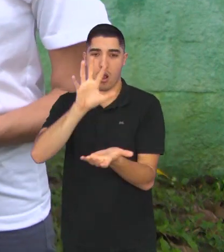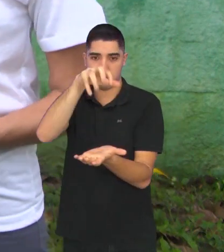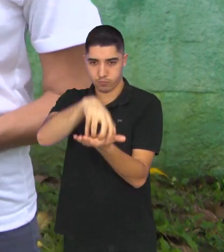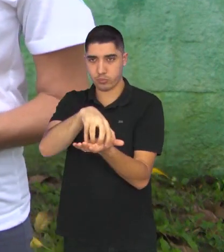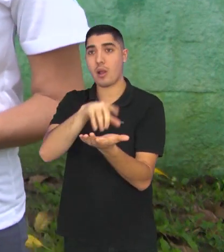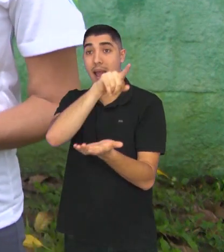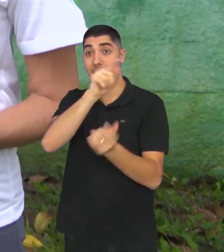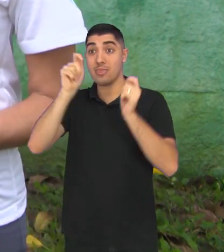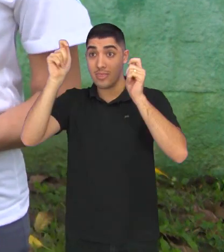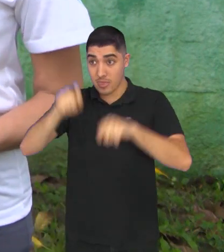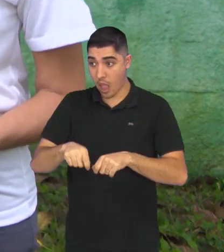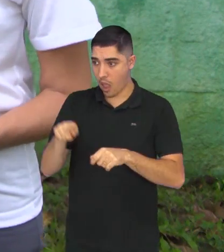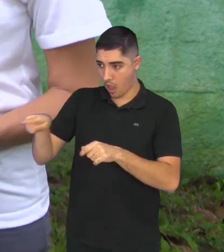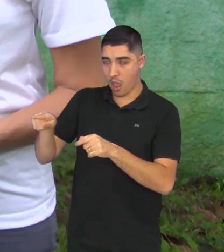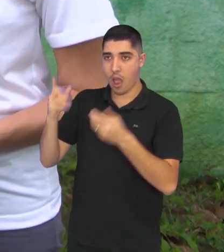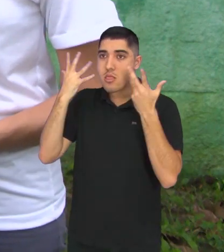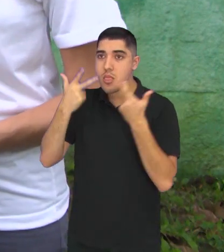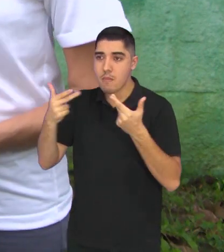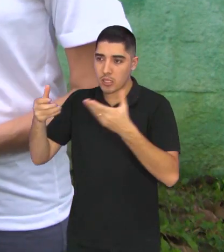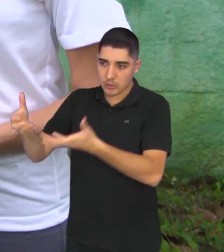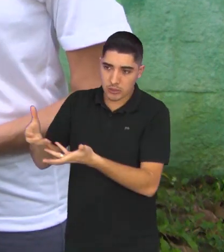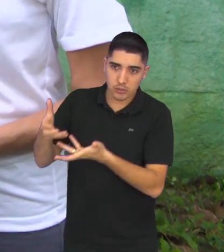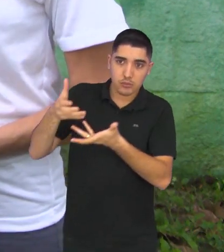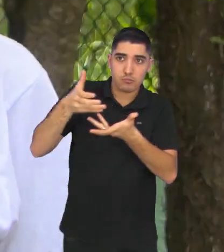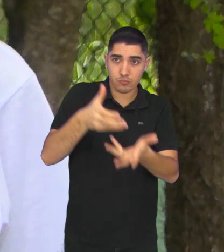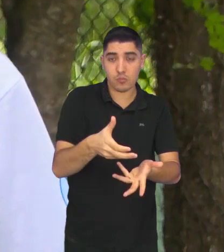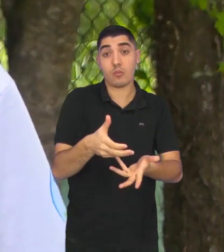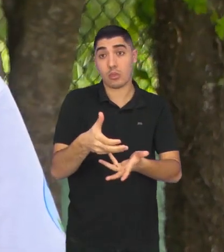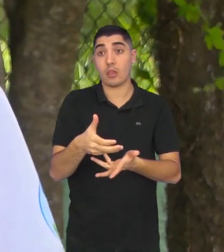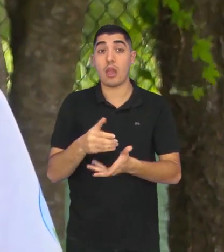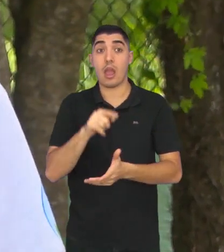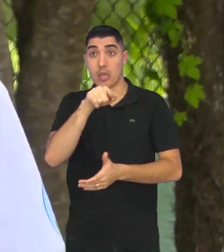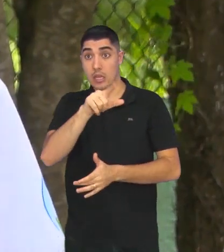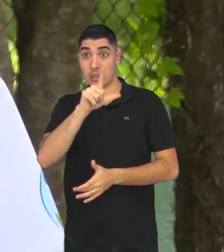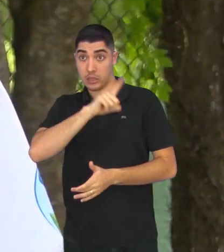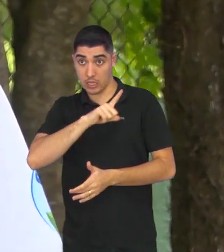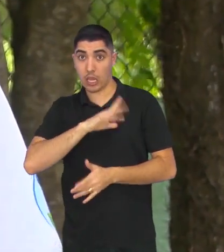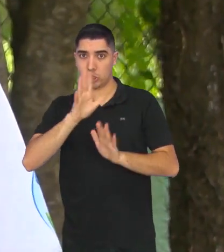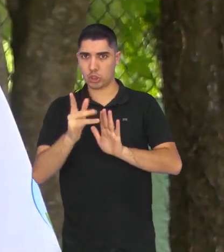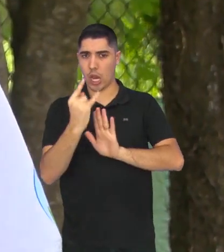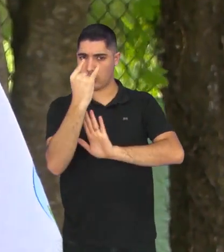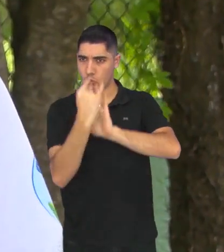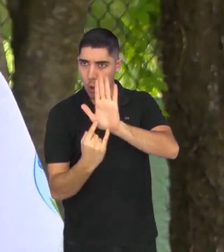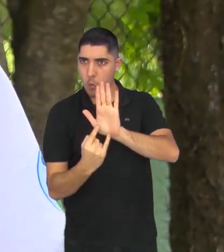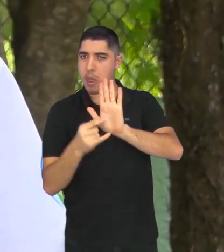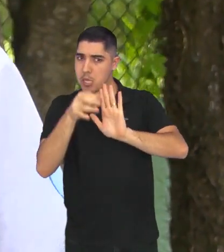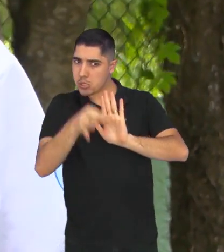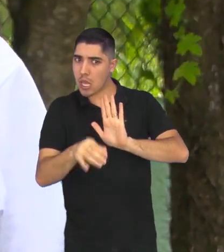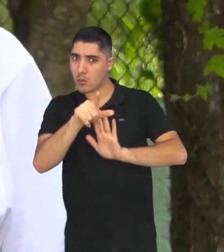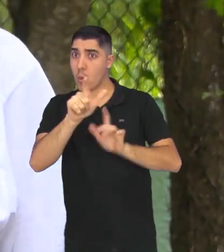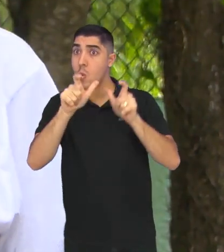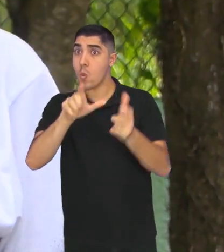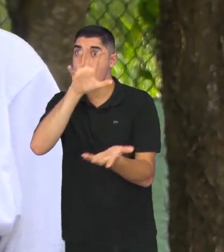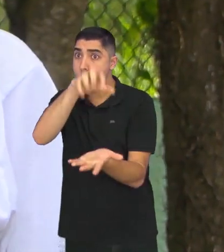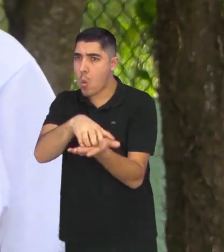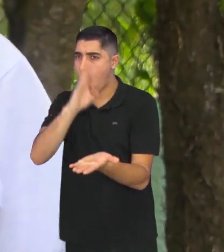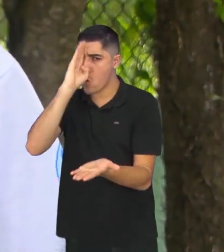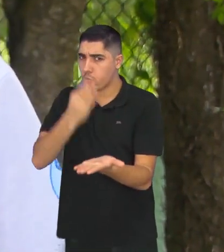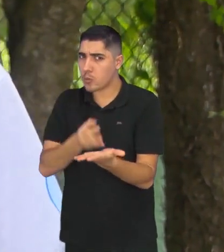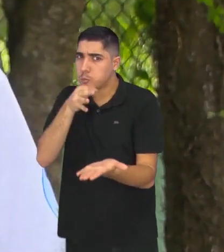com capacidade para receber ele, com certificação de IBAMA e outras coisas mais, outros